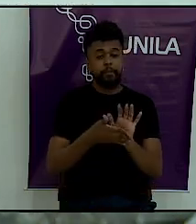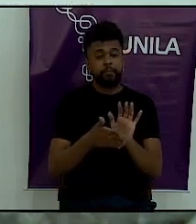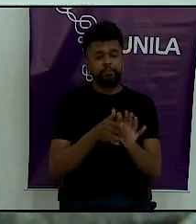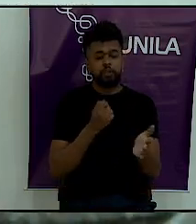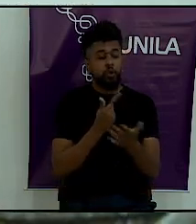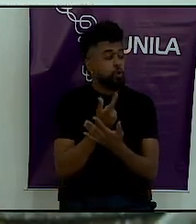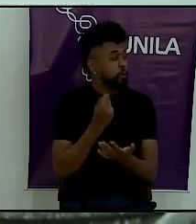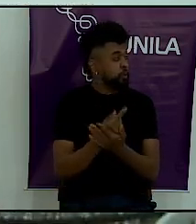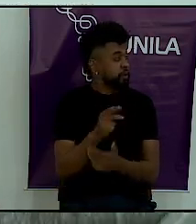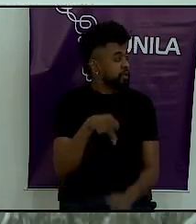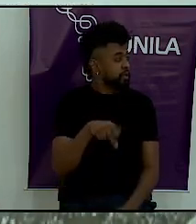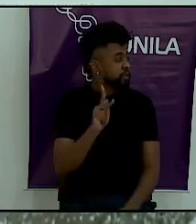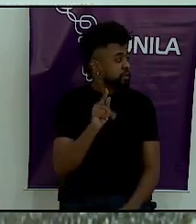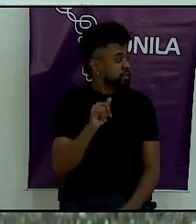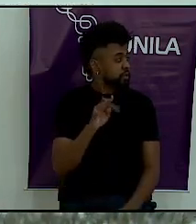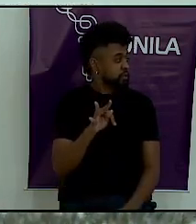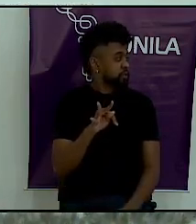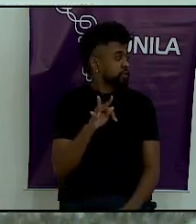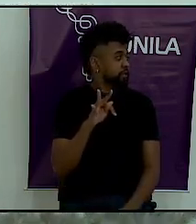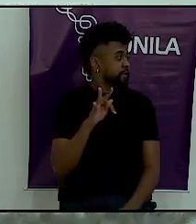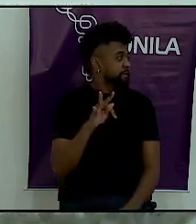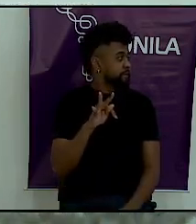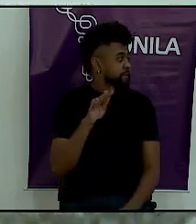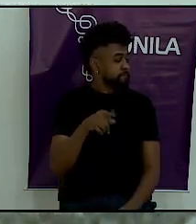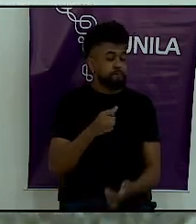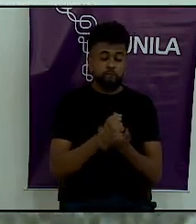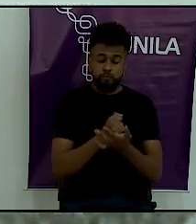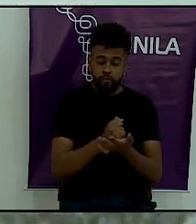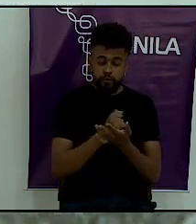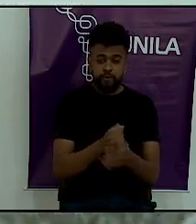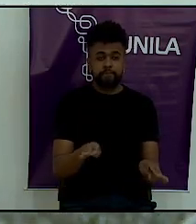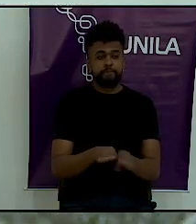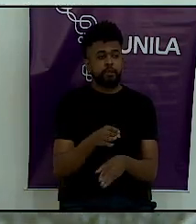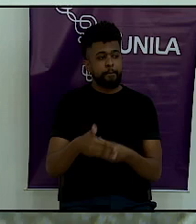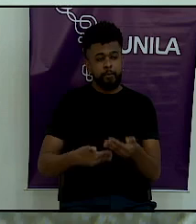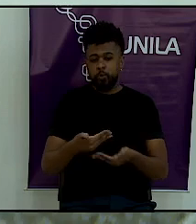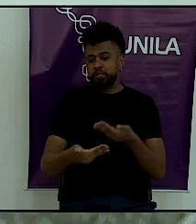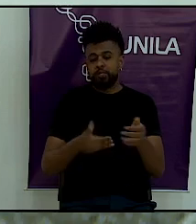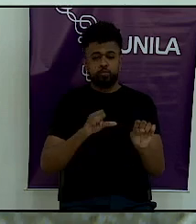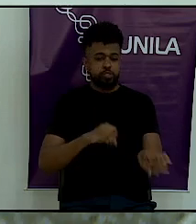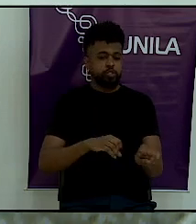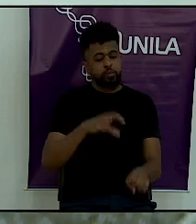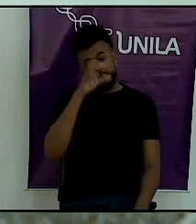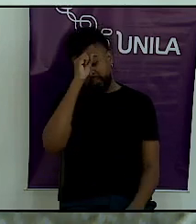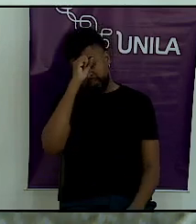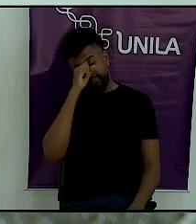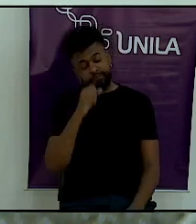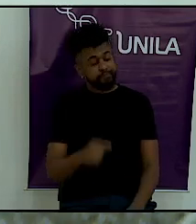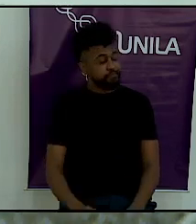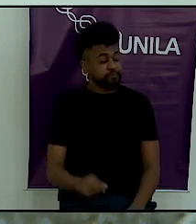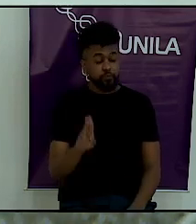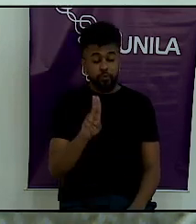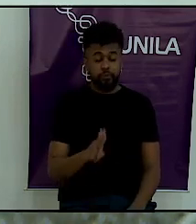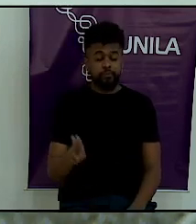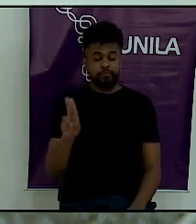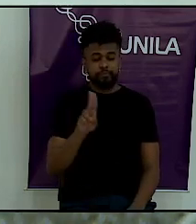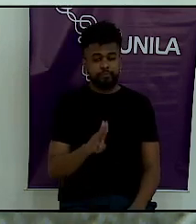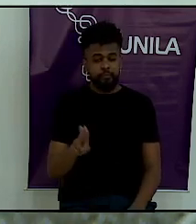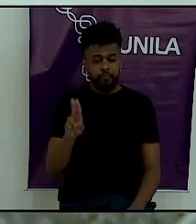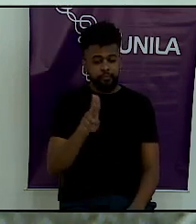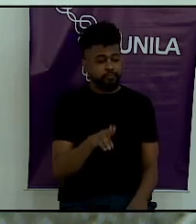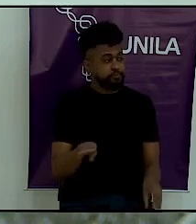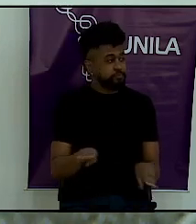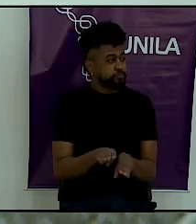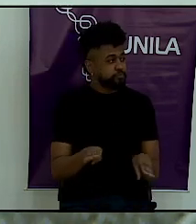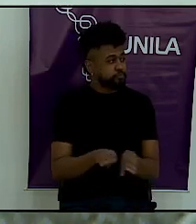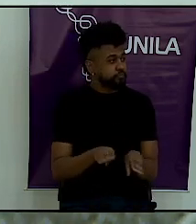desses kits para utilização, para apoiar o processo de ensino-aprendizagem, utilização